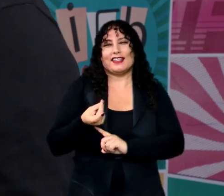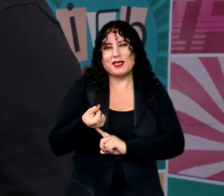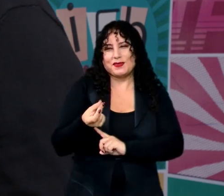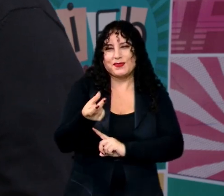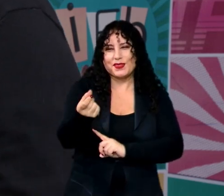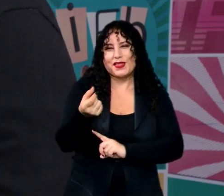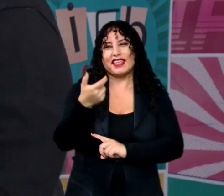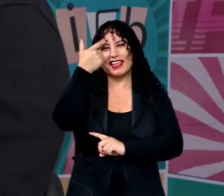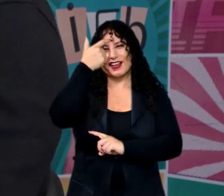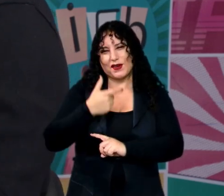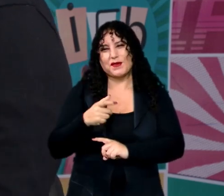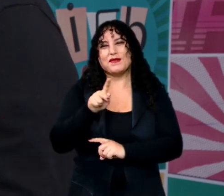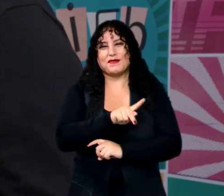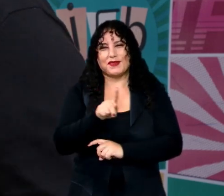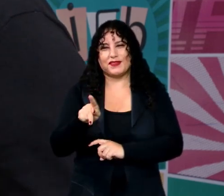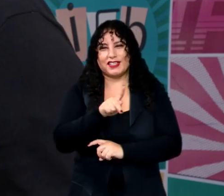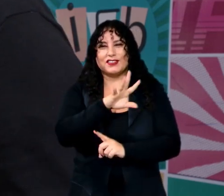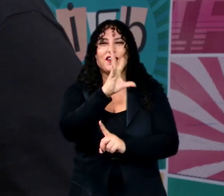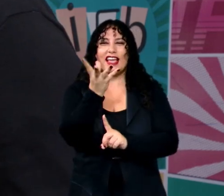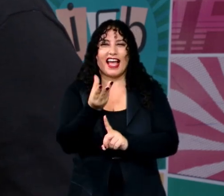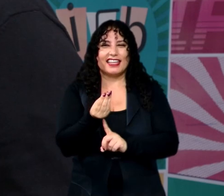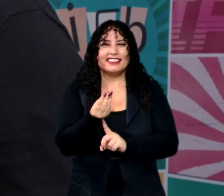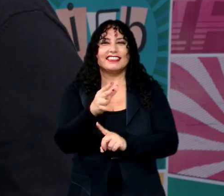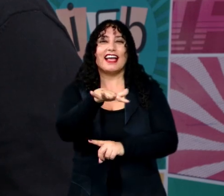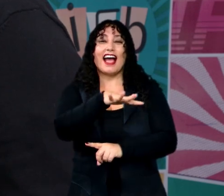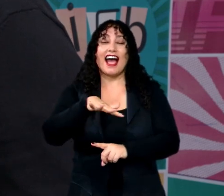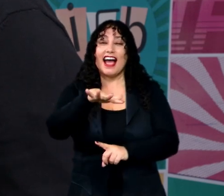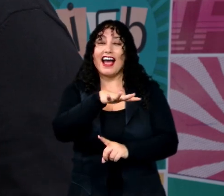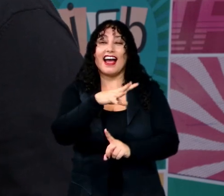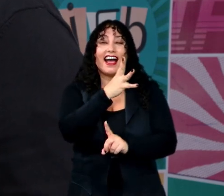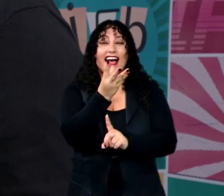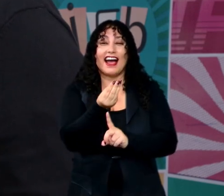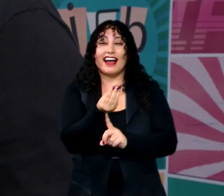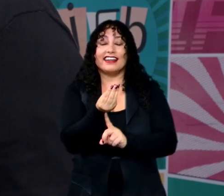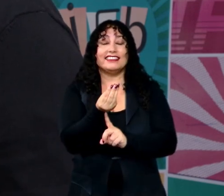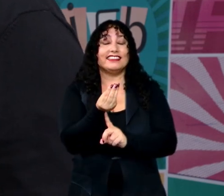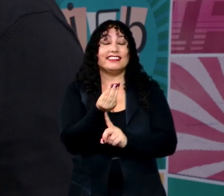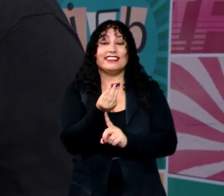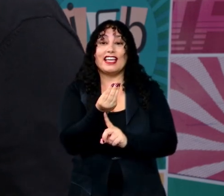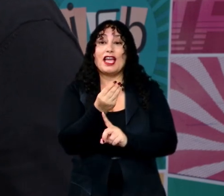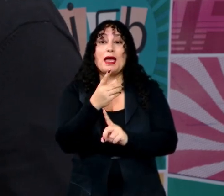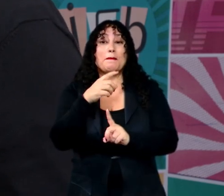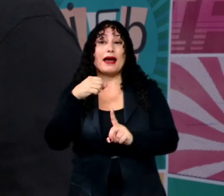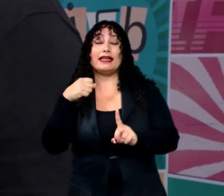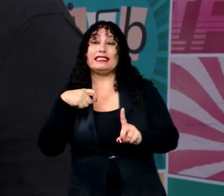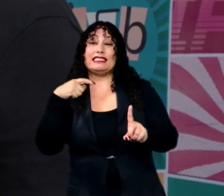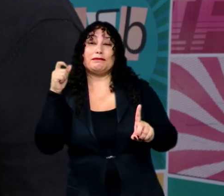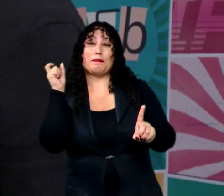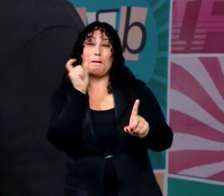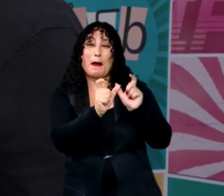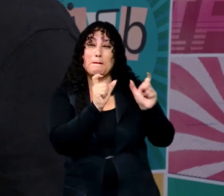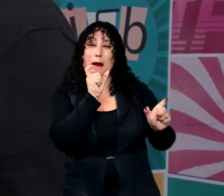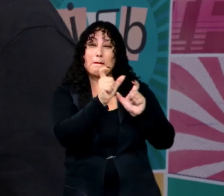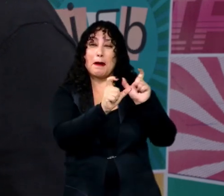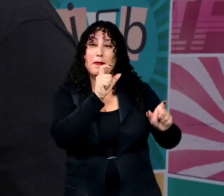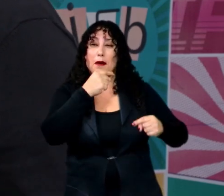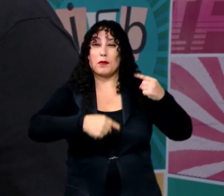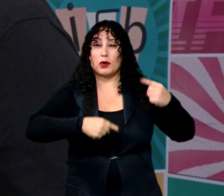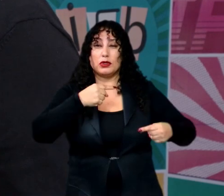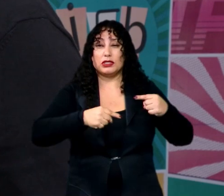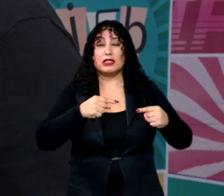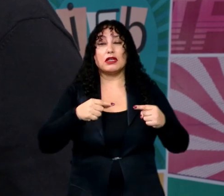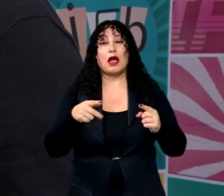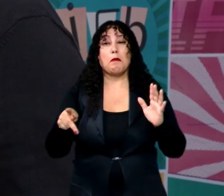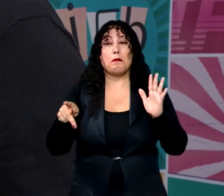como professores e artistas, né? A arte, então, eu acho que a arte ainda é mais atacada politicamente do que a própria